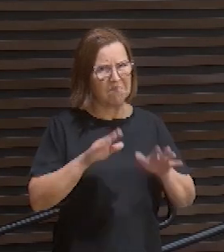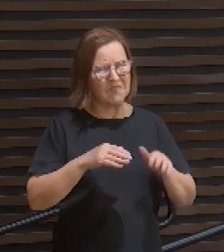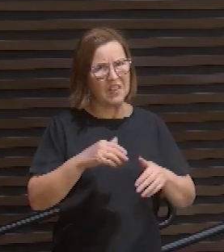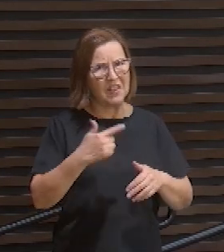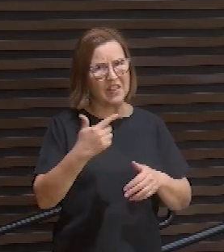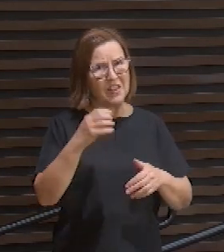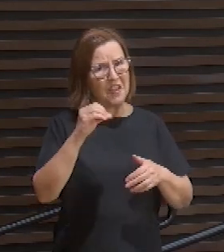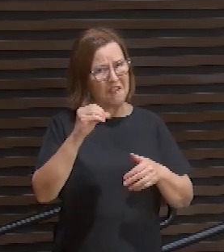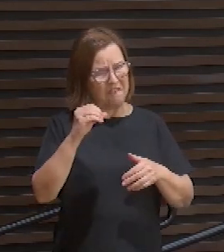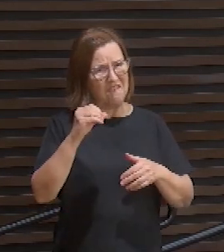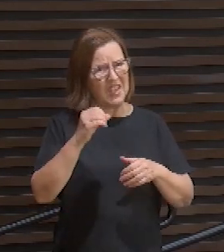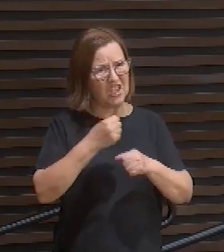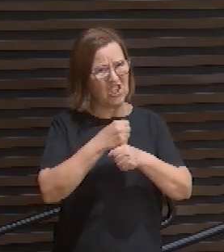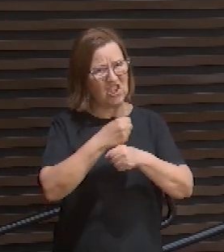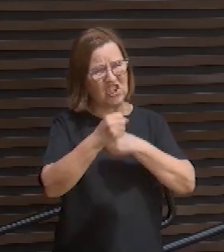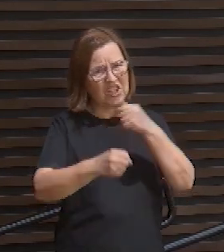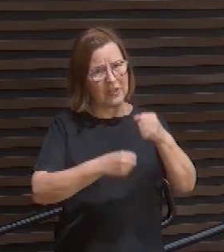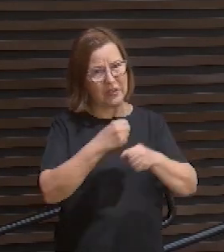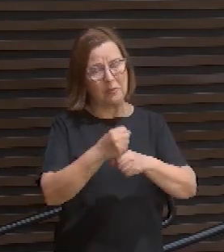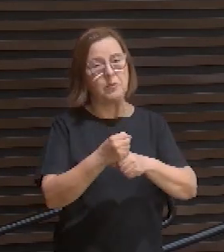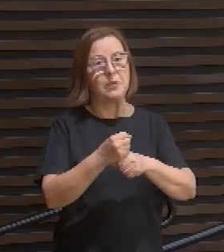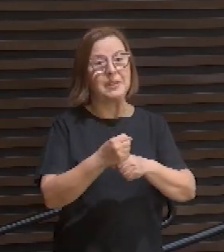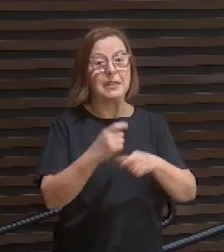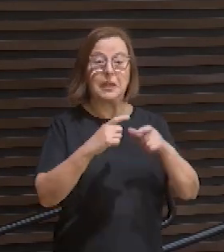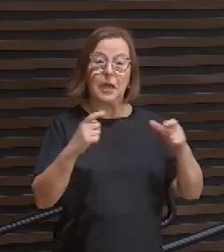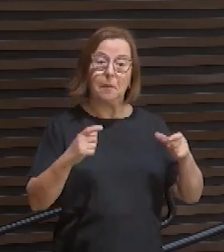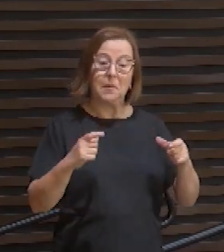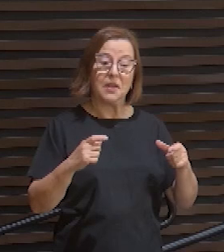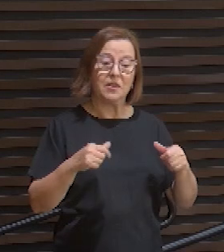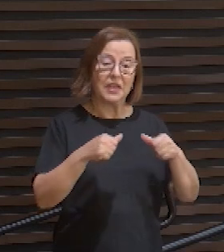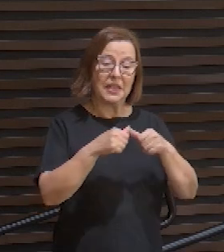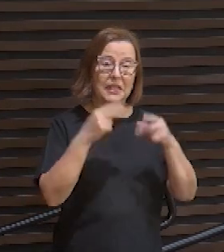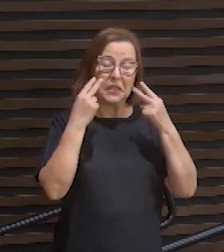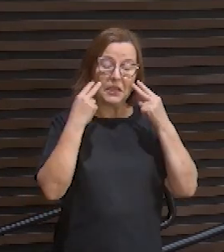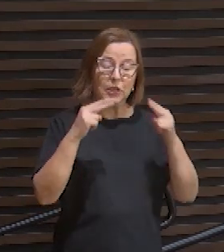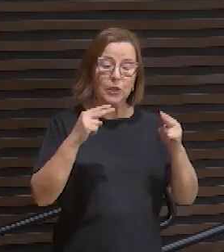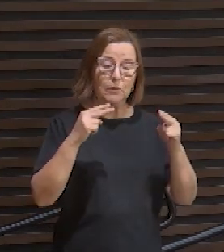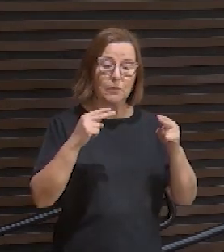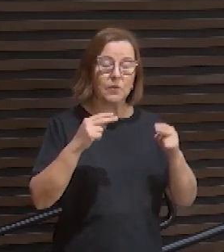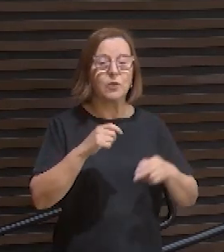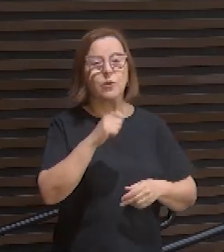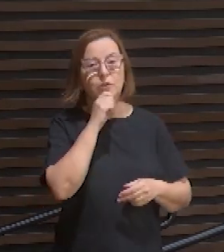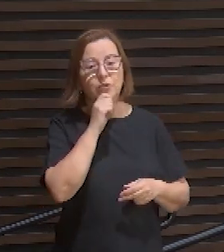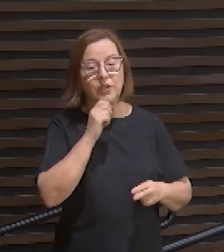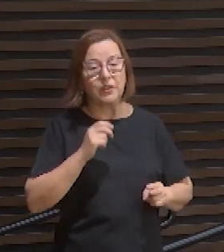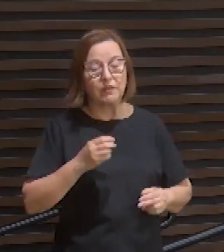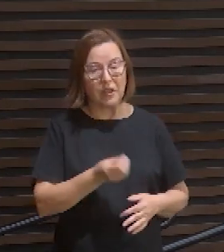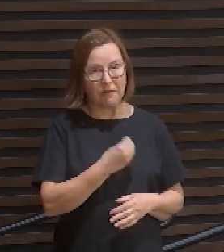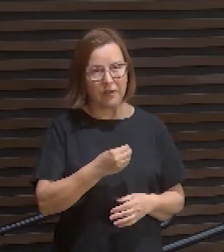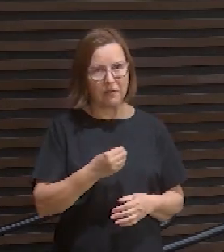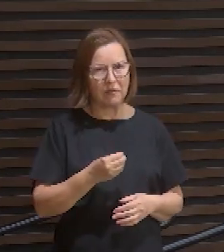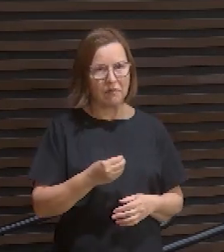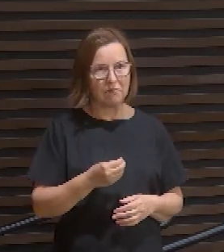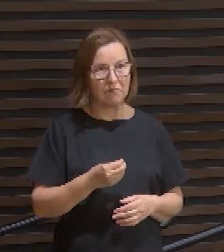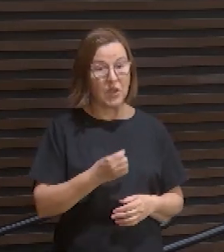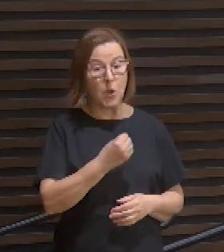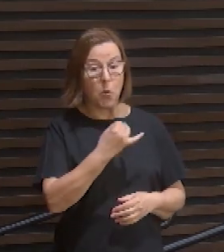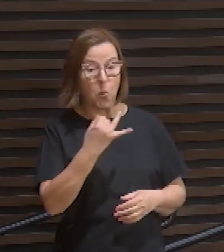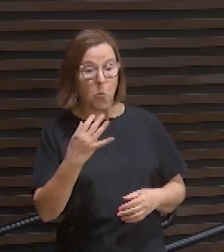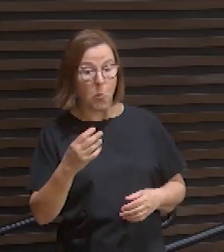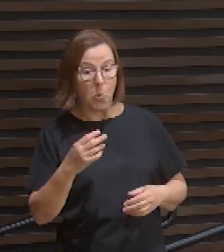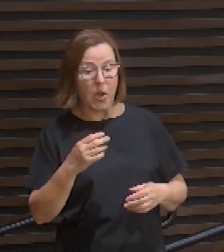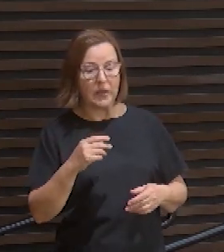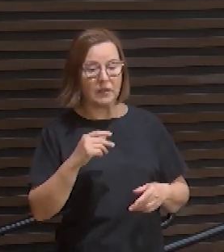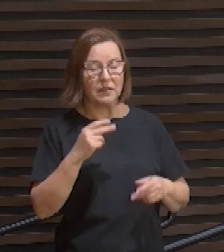irmãos, quanto testemunho da ressurreição não foi espalhado pela terra por meio desses irmãos. Testemunho da igreja. Mas